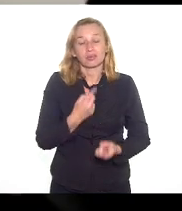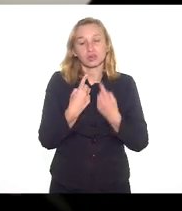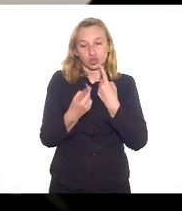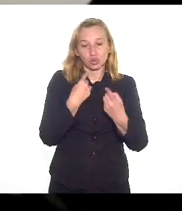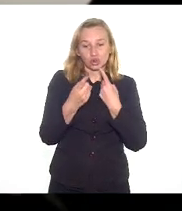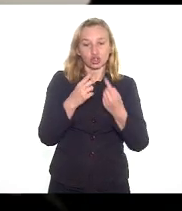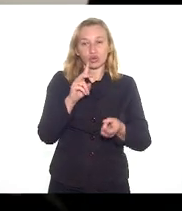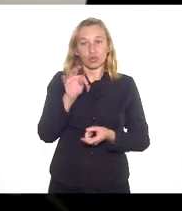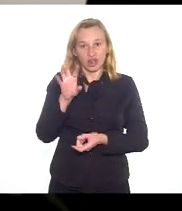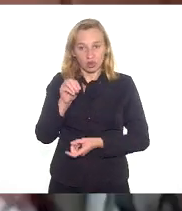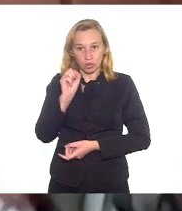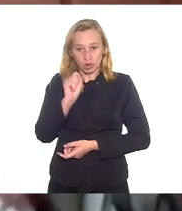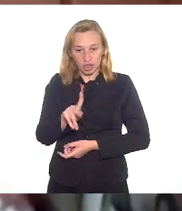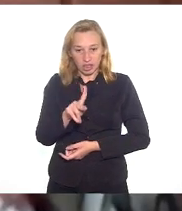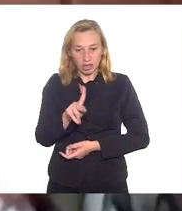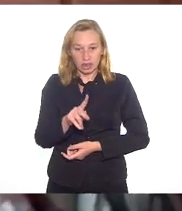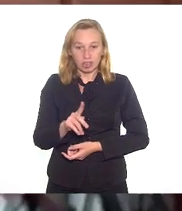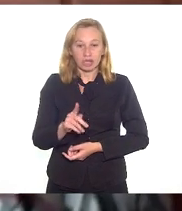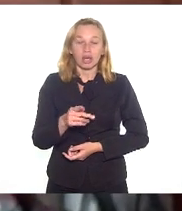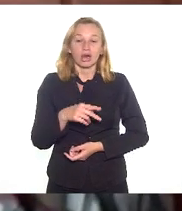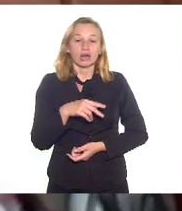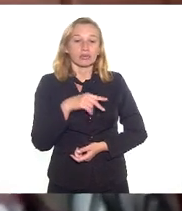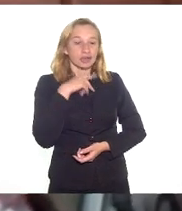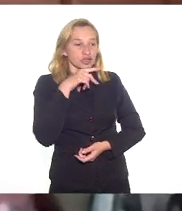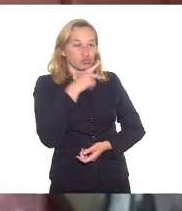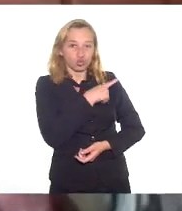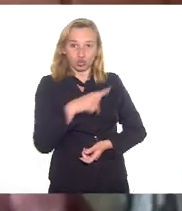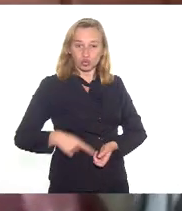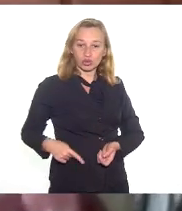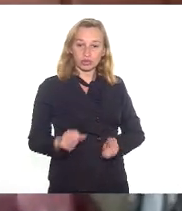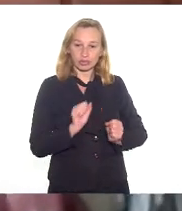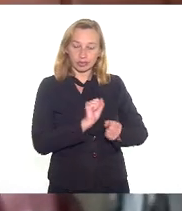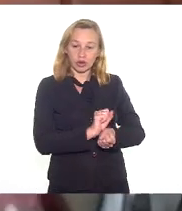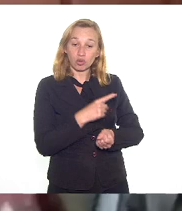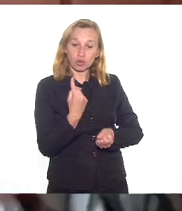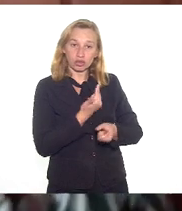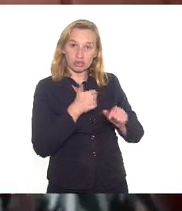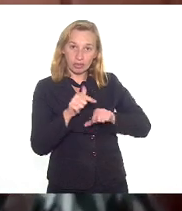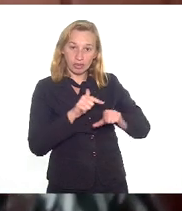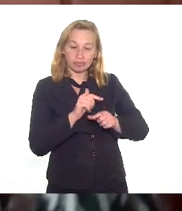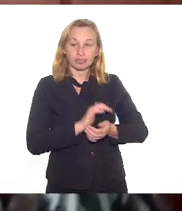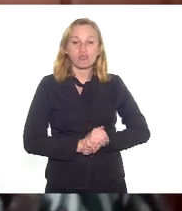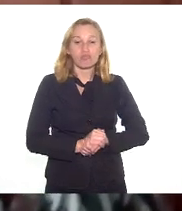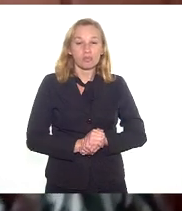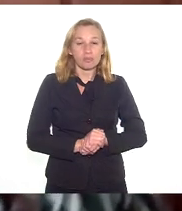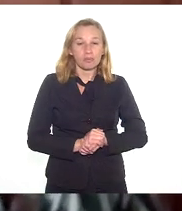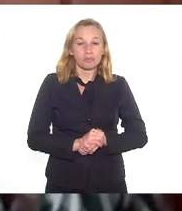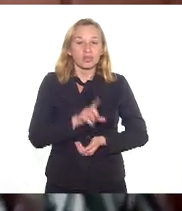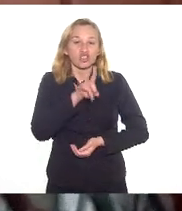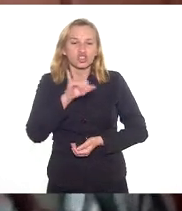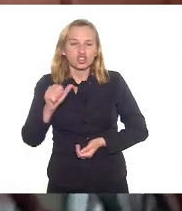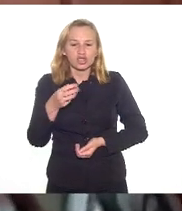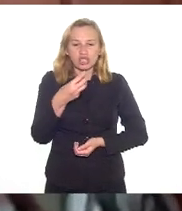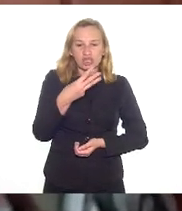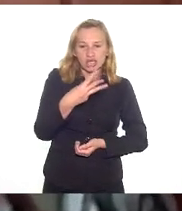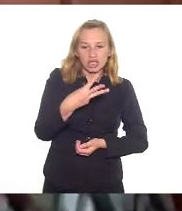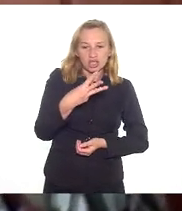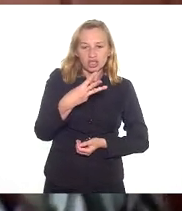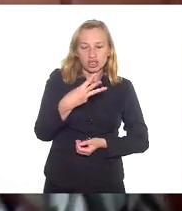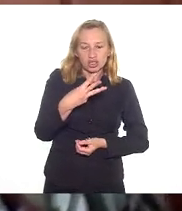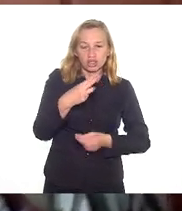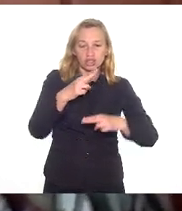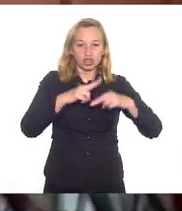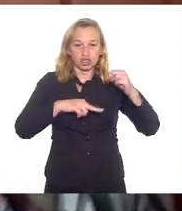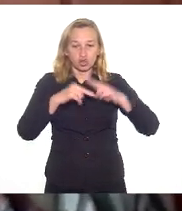discutirmos os vetos, tá ok? Presidente, uma dúvida, por favor, em relação ao nosso trabalho, que é o dia 3 de junho. Eu estava agora